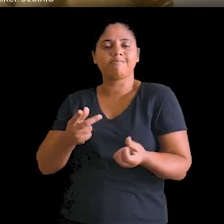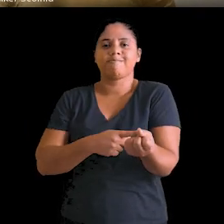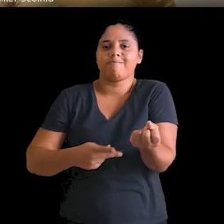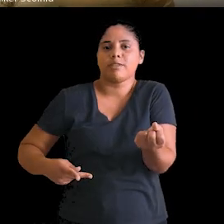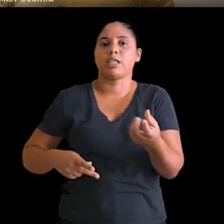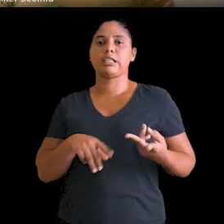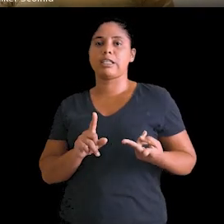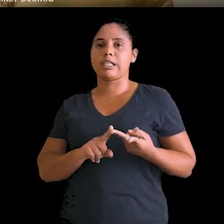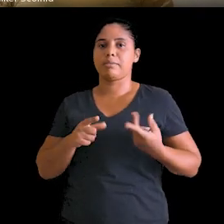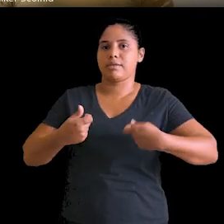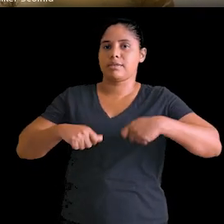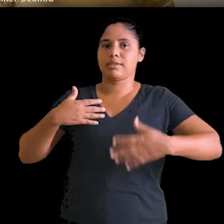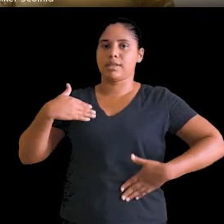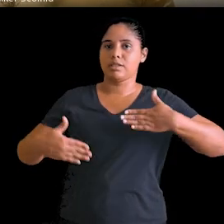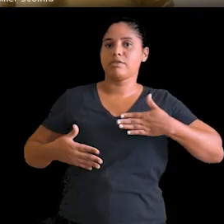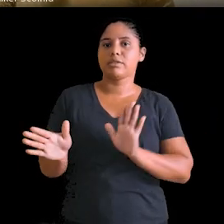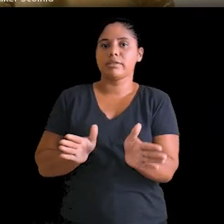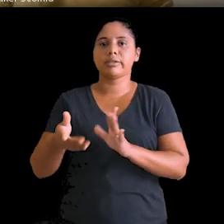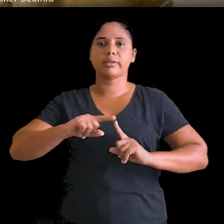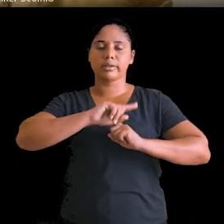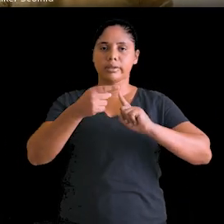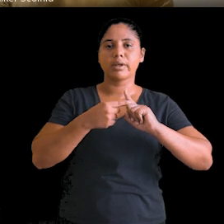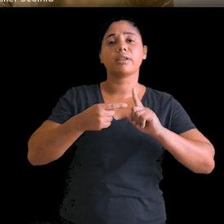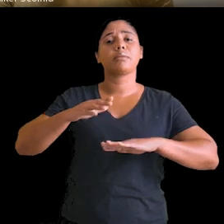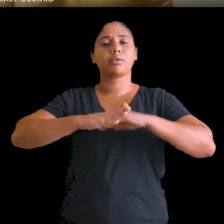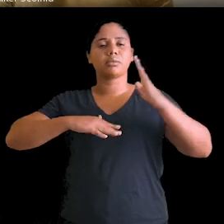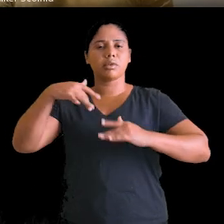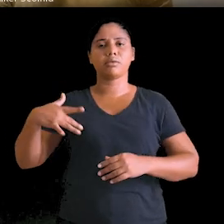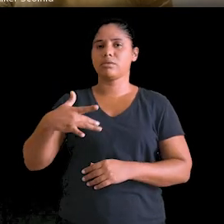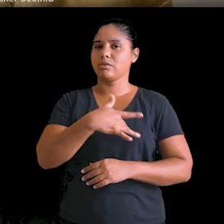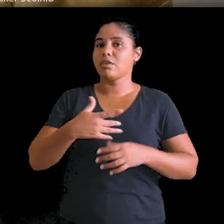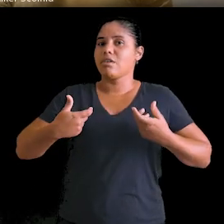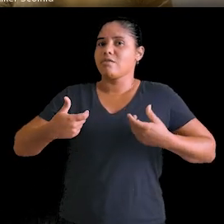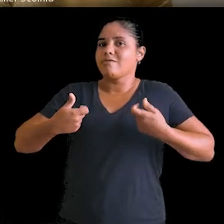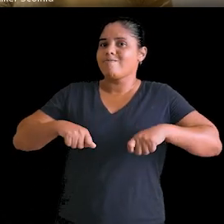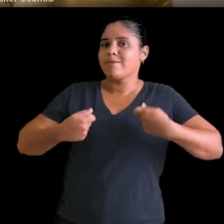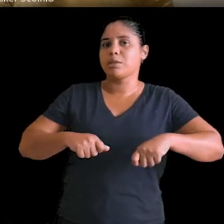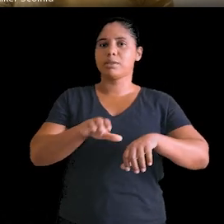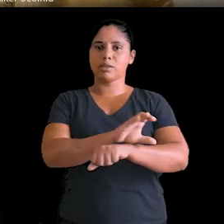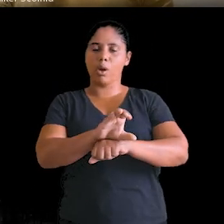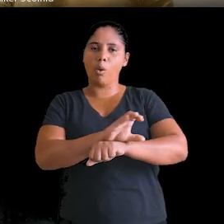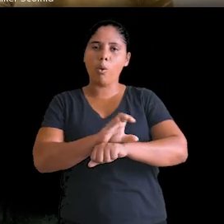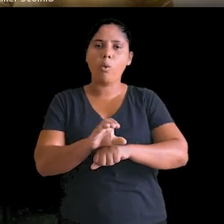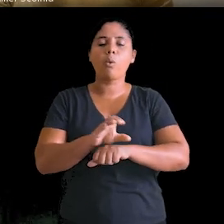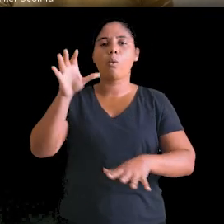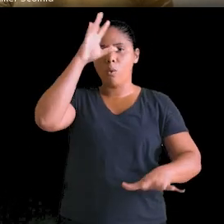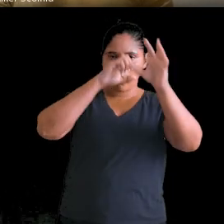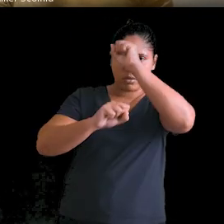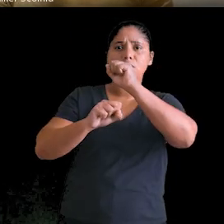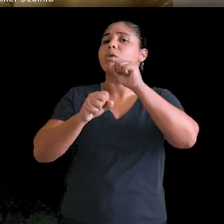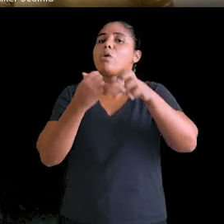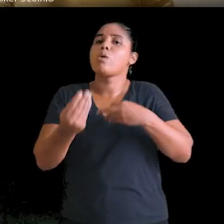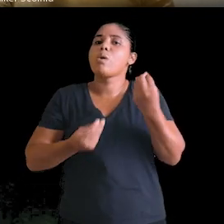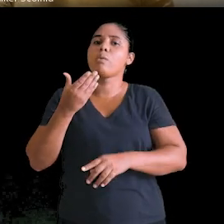gestação. Além disso, os profissionais de saúde devem ser capacitados para fornecer cuidados respeitosos e adequados à identidade